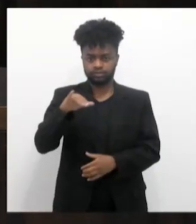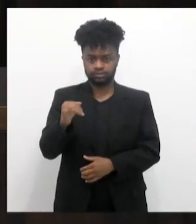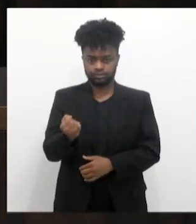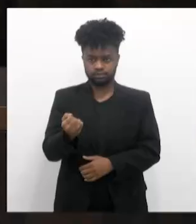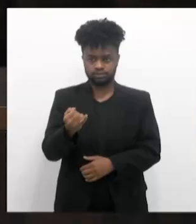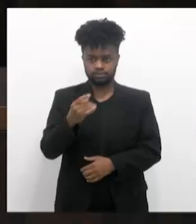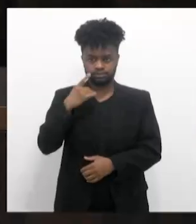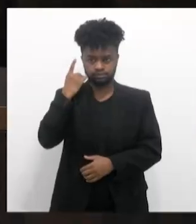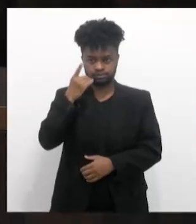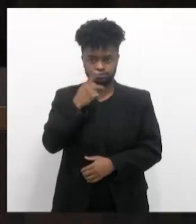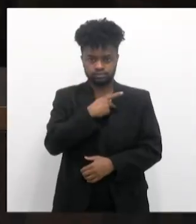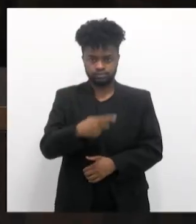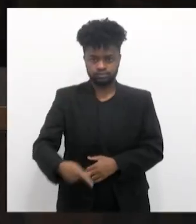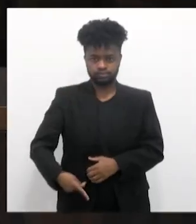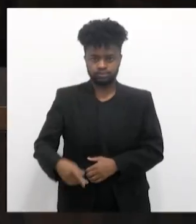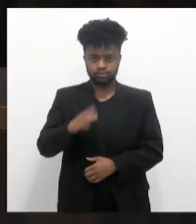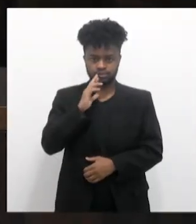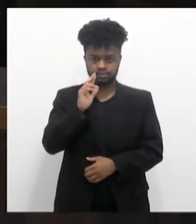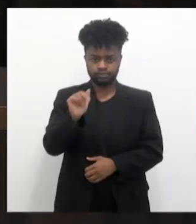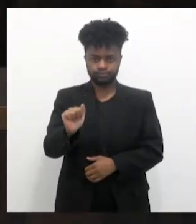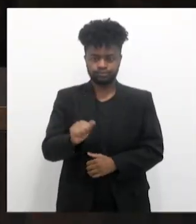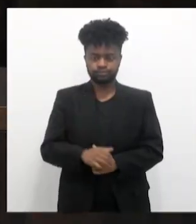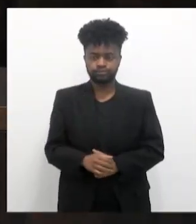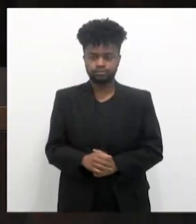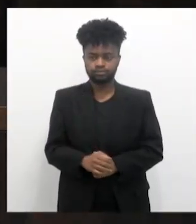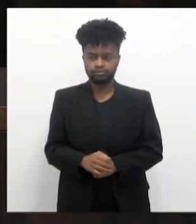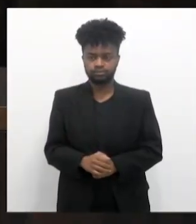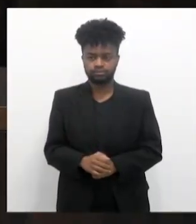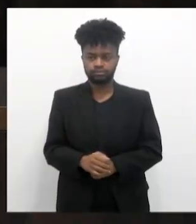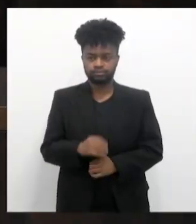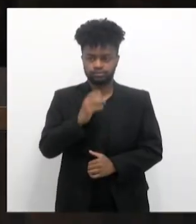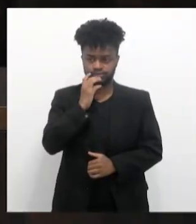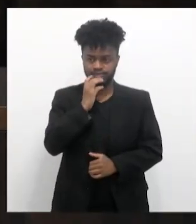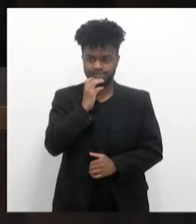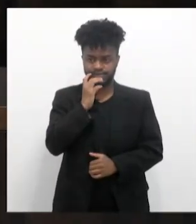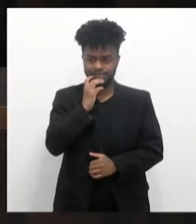Justiça, presidente, deputado Rodrigo Amorim.